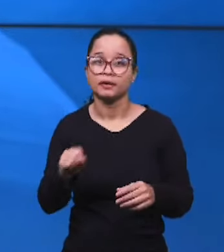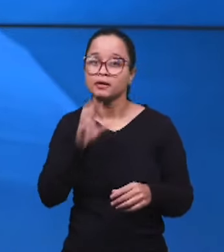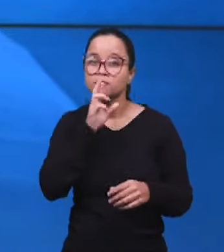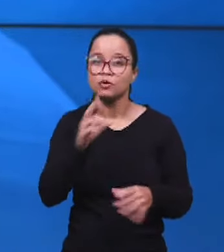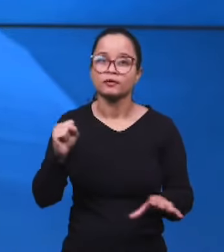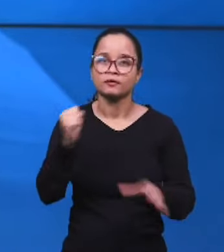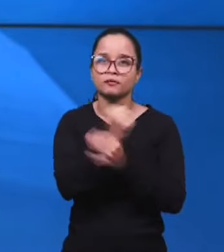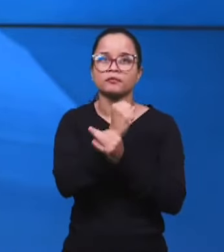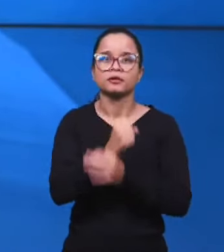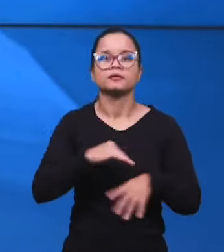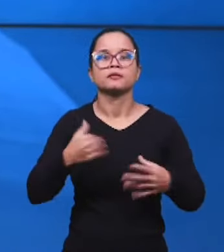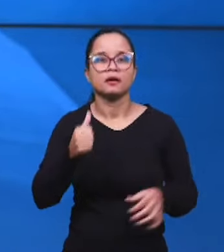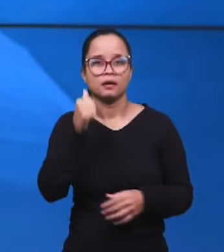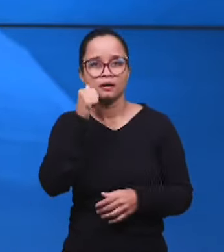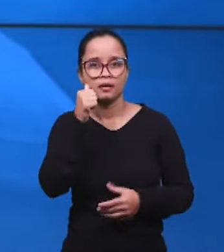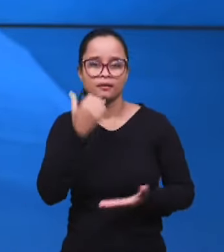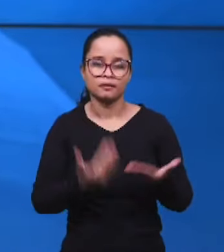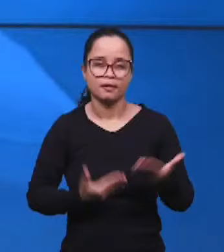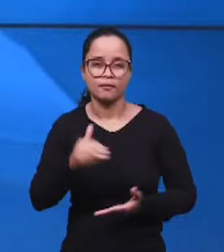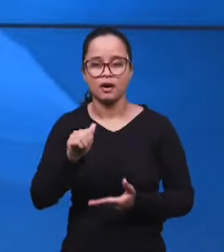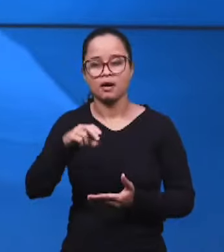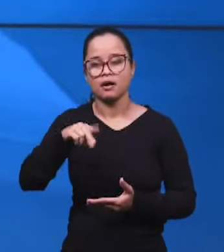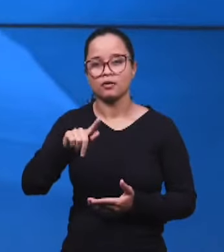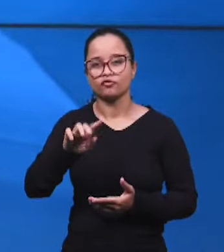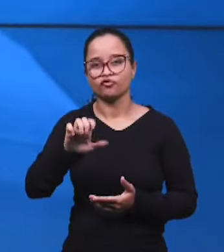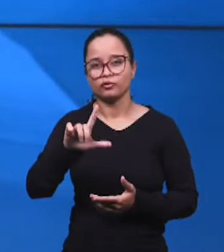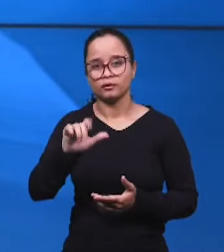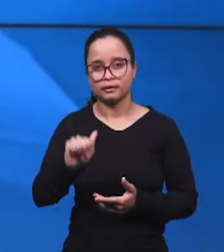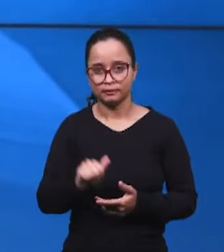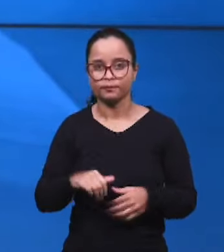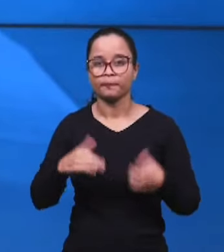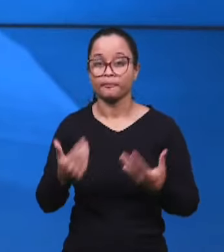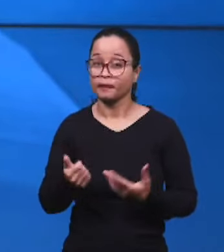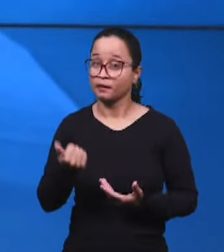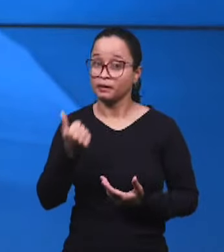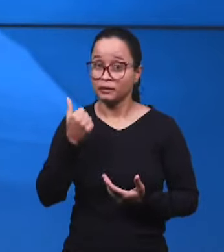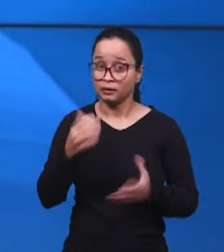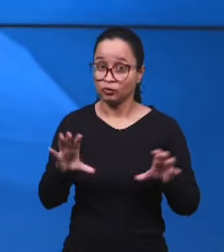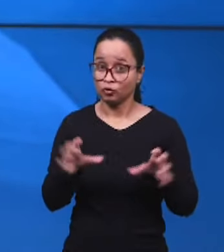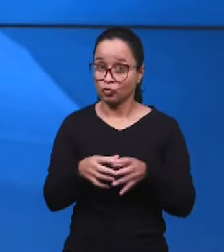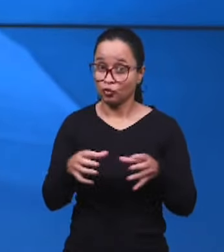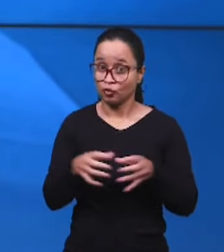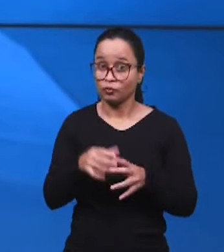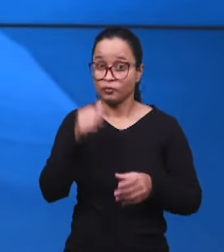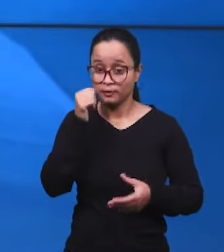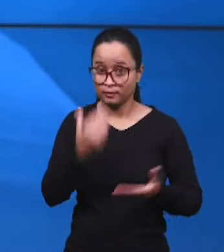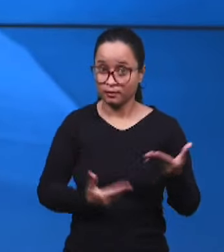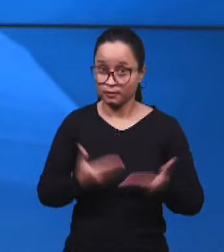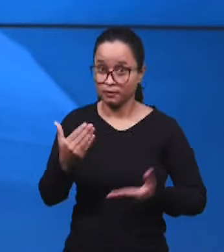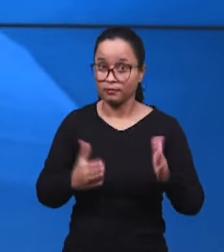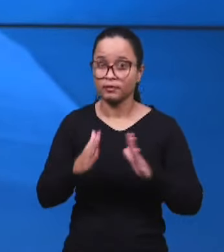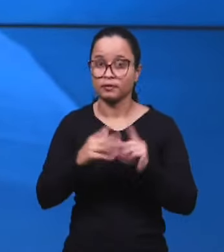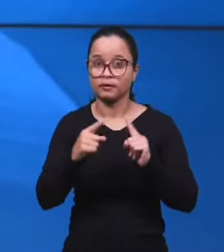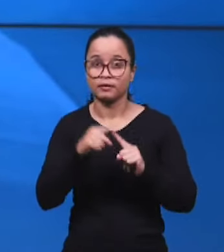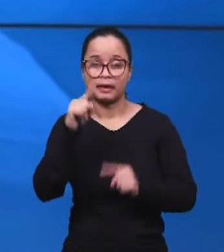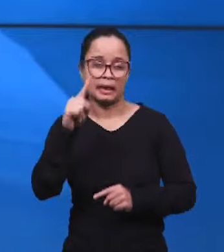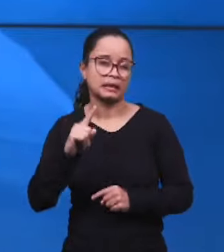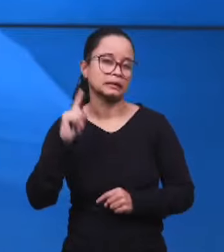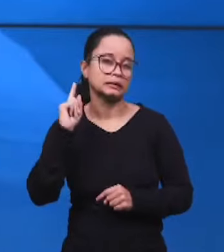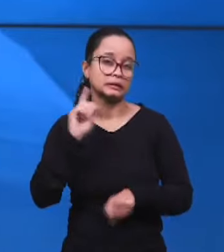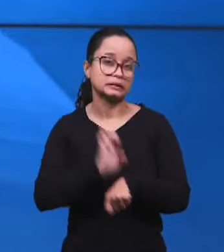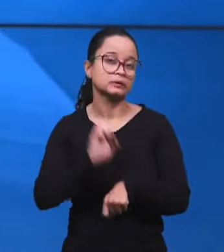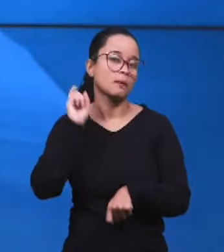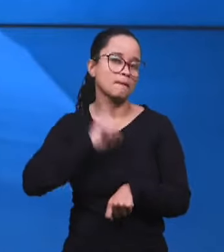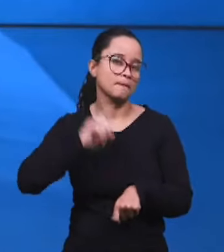irmã Ângela Maria. Ela é do grupo de senhoras da nossa igreja em Contagem, no estado de Minas Gerais. Irmã